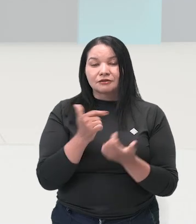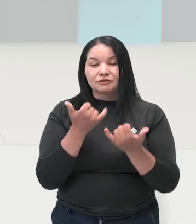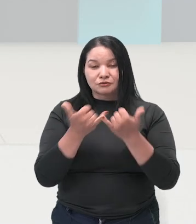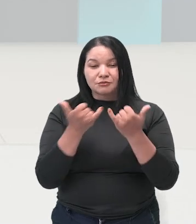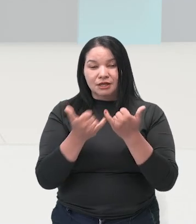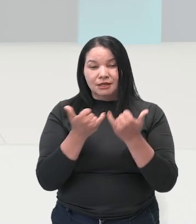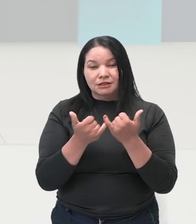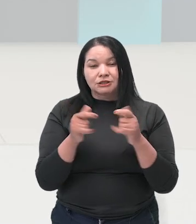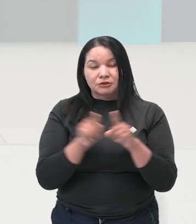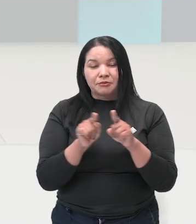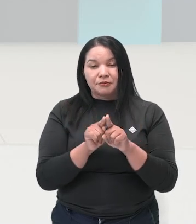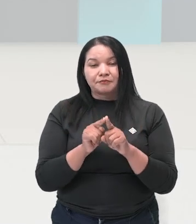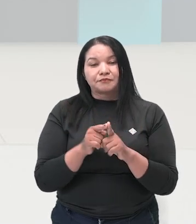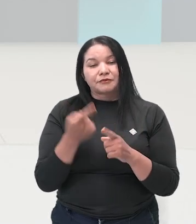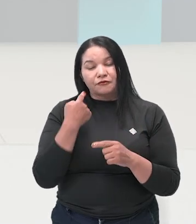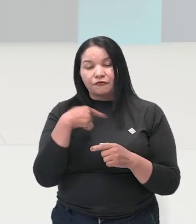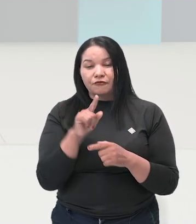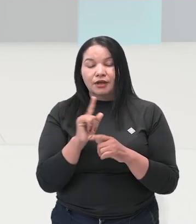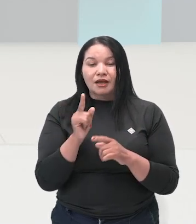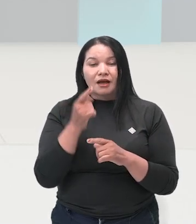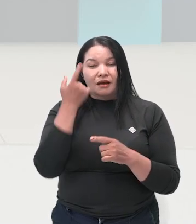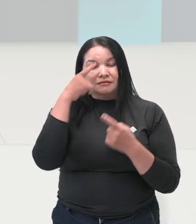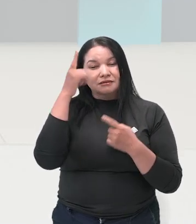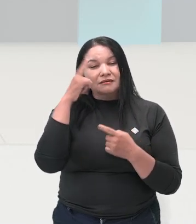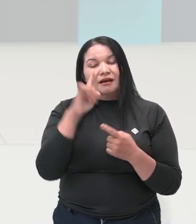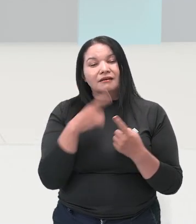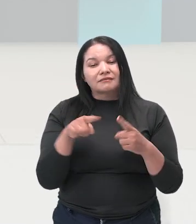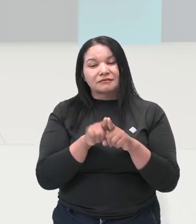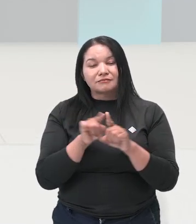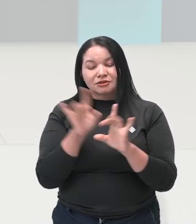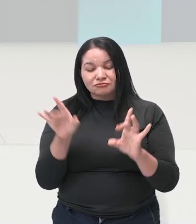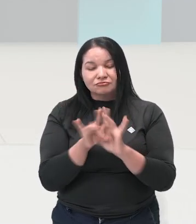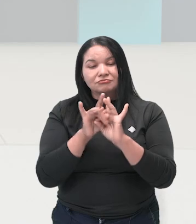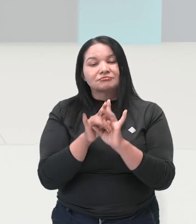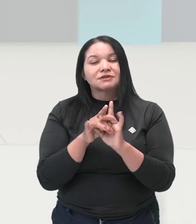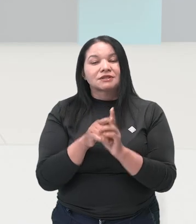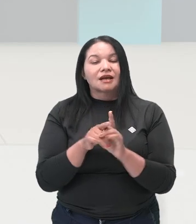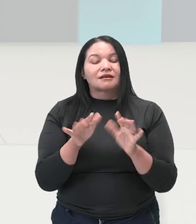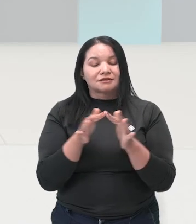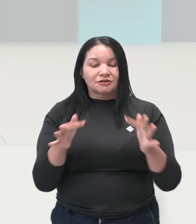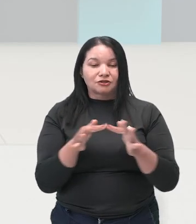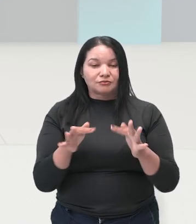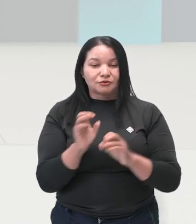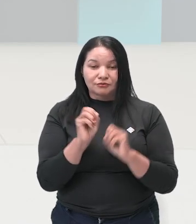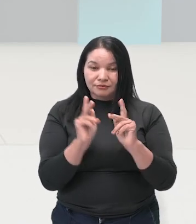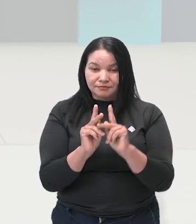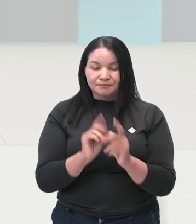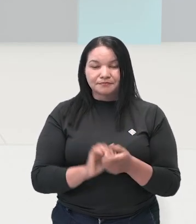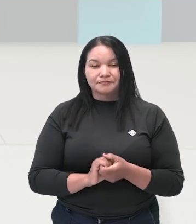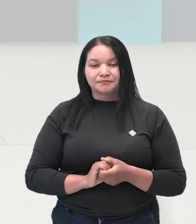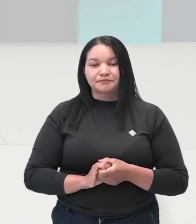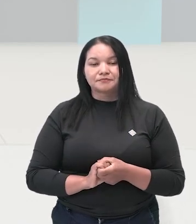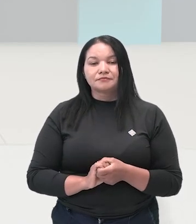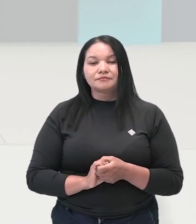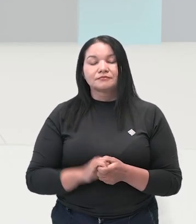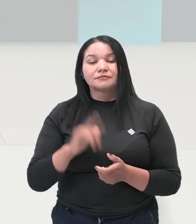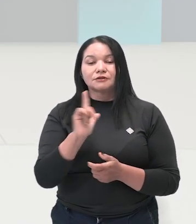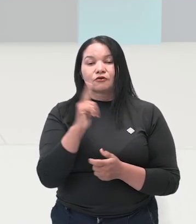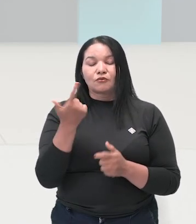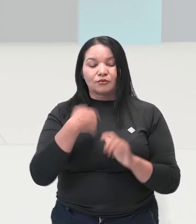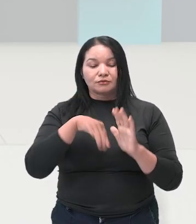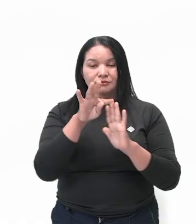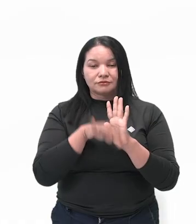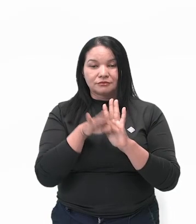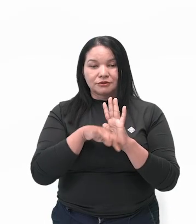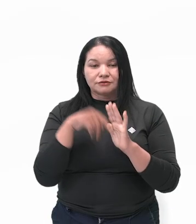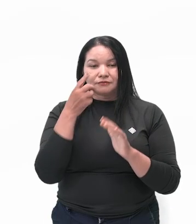você juntar toda a ideia, fica muito mais simples, ok? Vamos dar uma olhada em um outro texto.